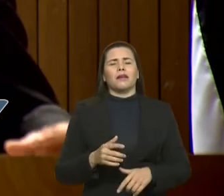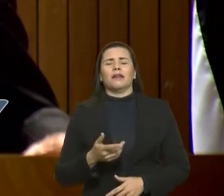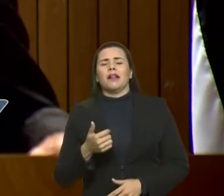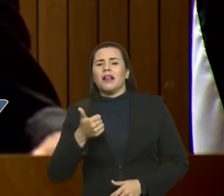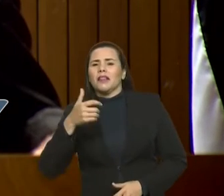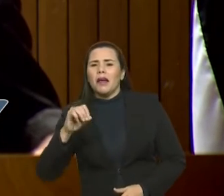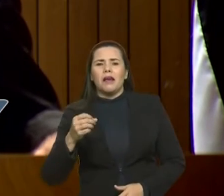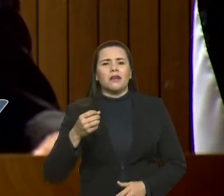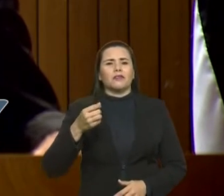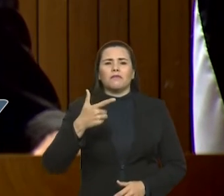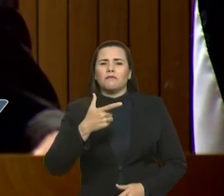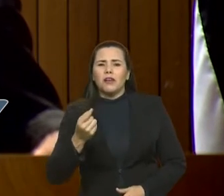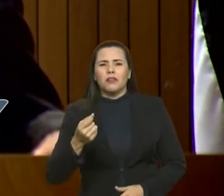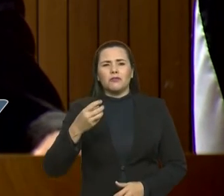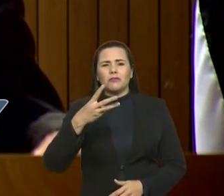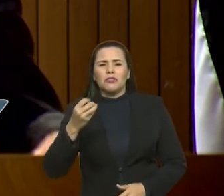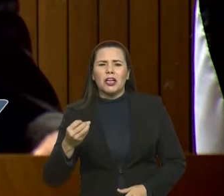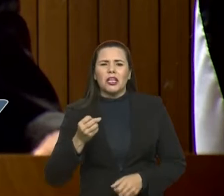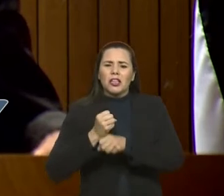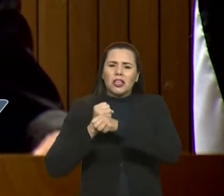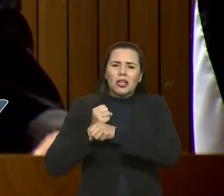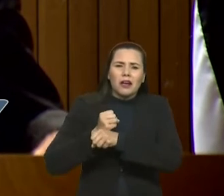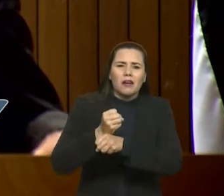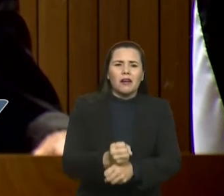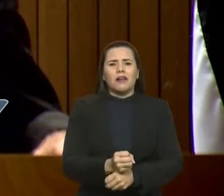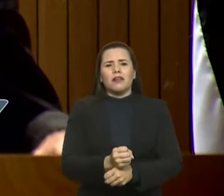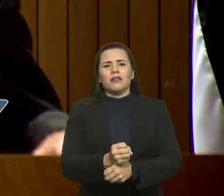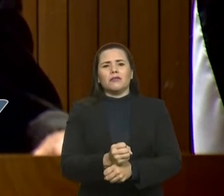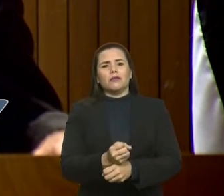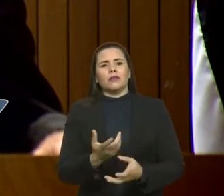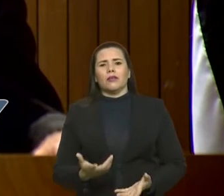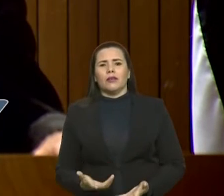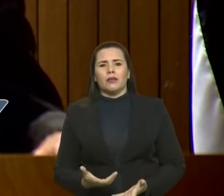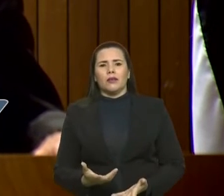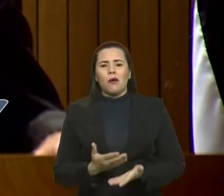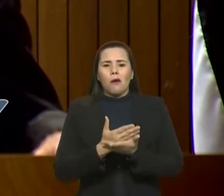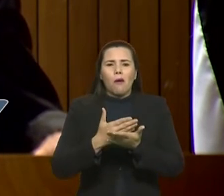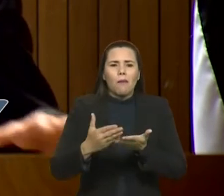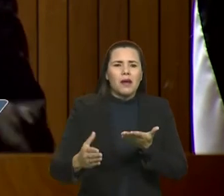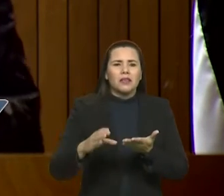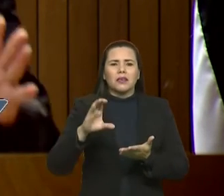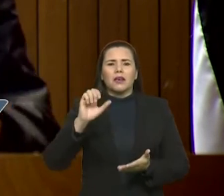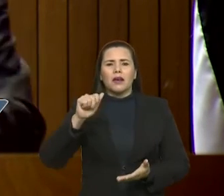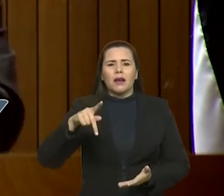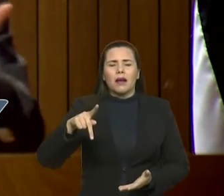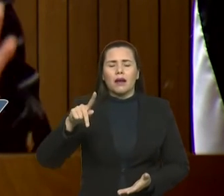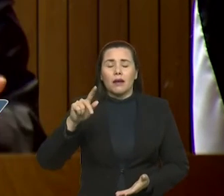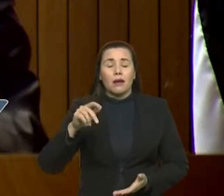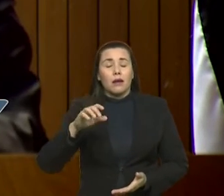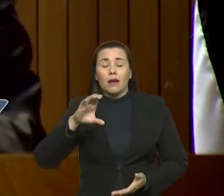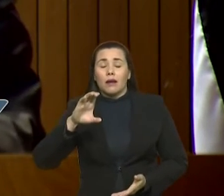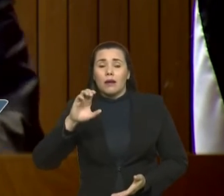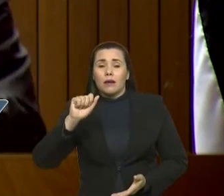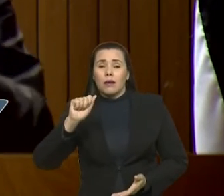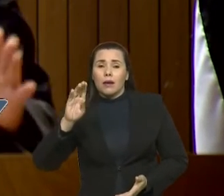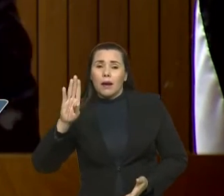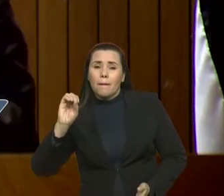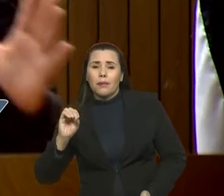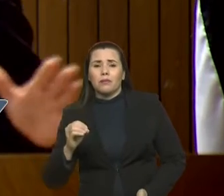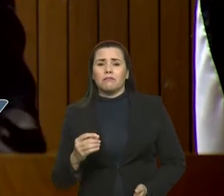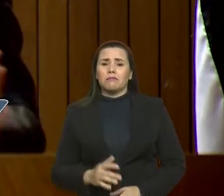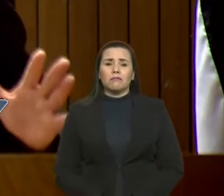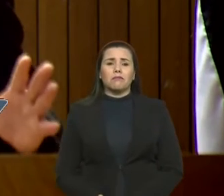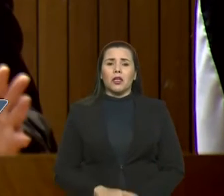esses aspectos. É os cabos, major, capitão, tenente coronel, e ficam esperando, e muitas vezes até